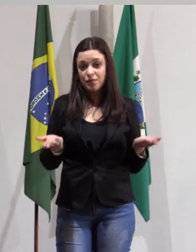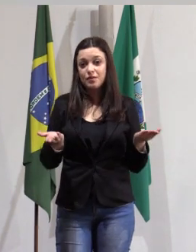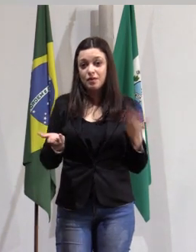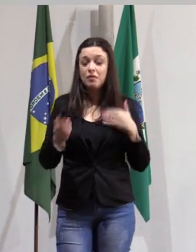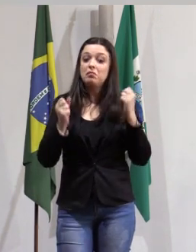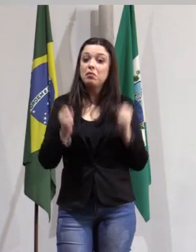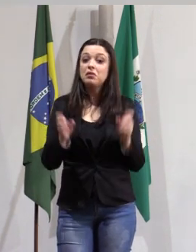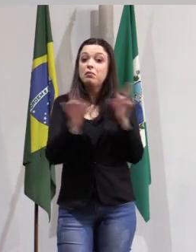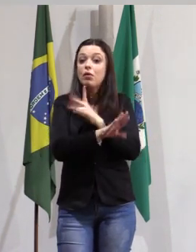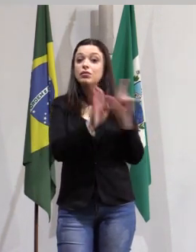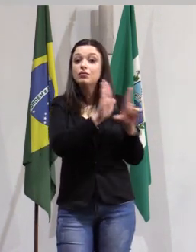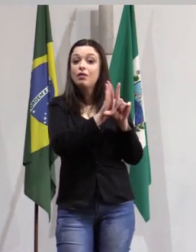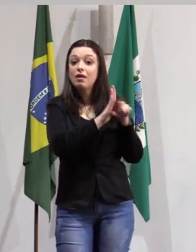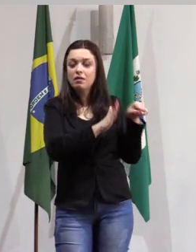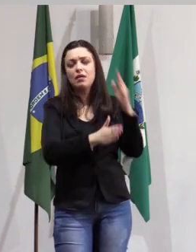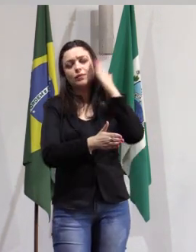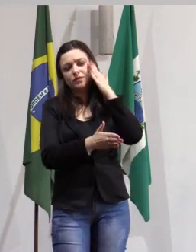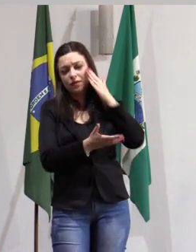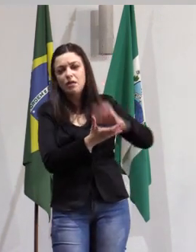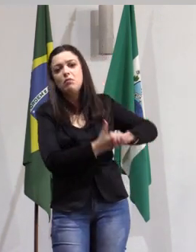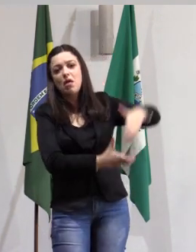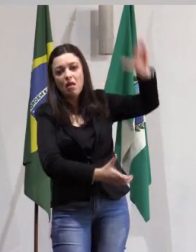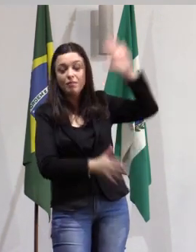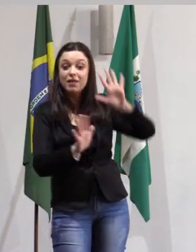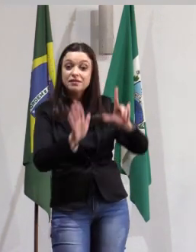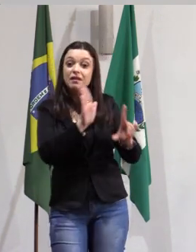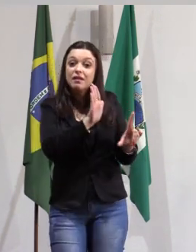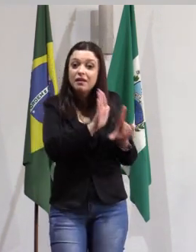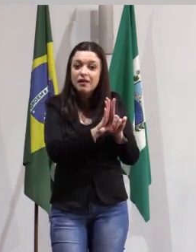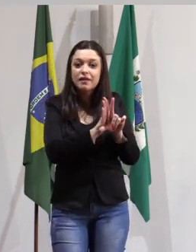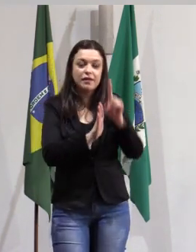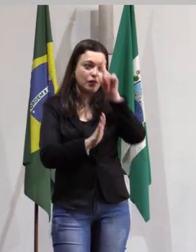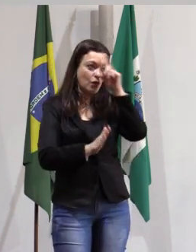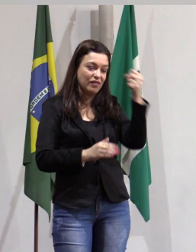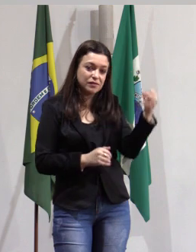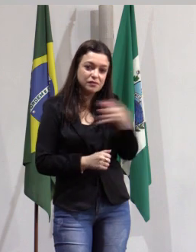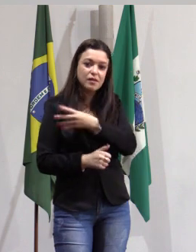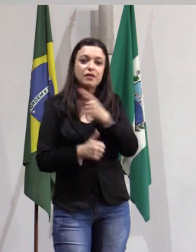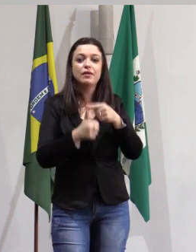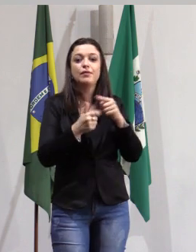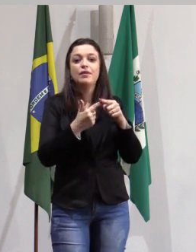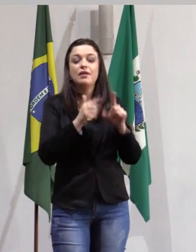já disponível hoje, a lei de inovação, a lei das fundações de apoio.